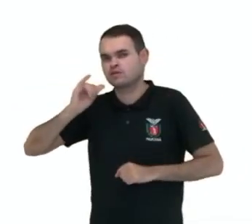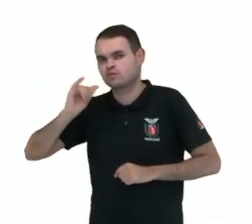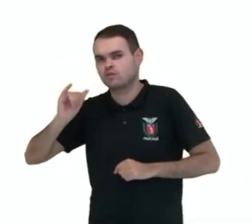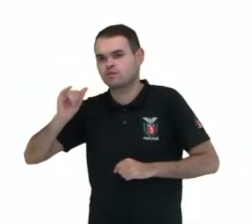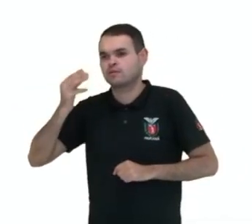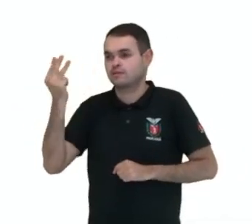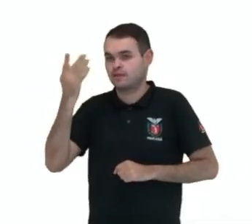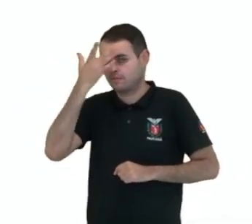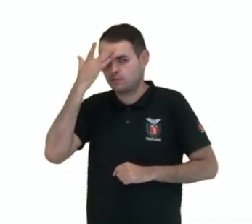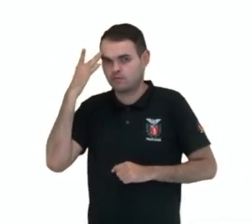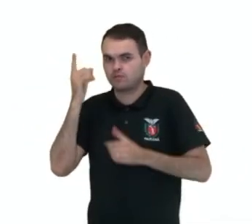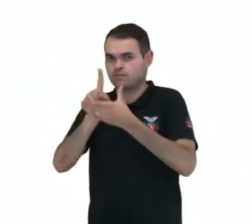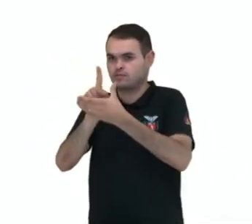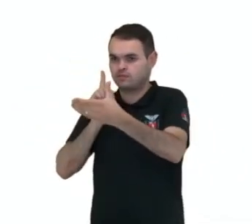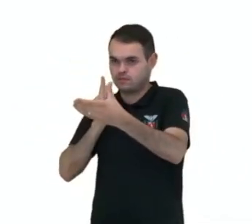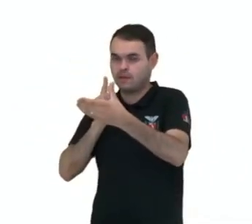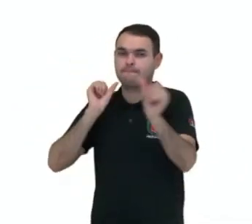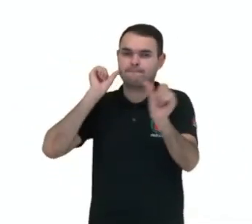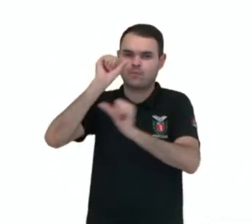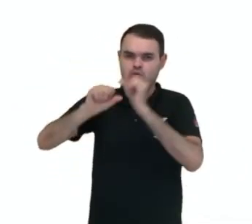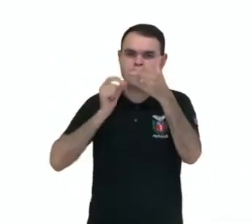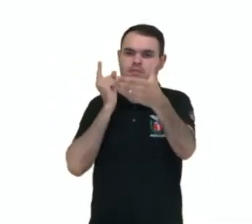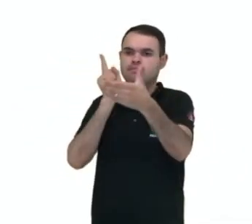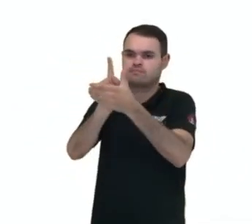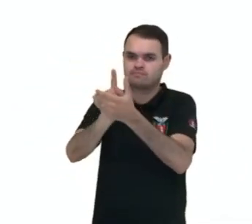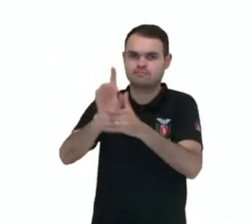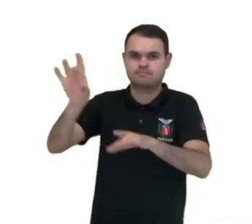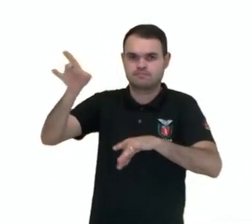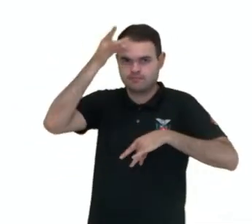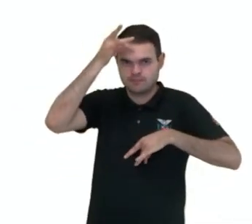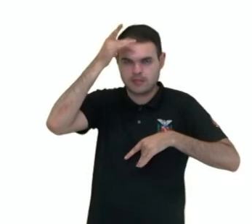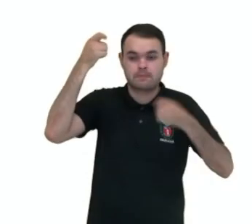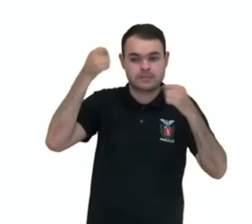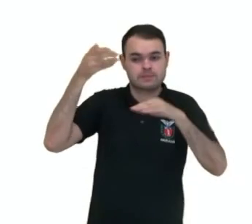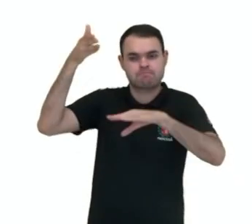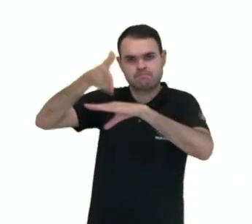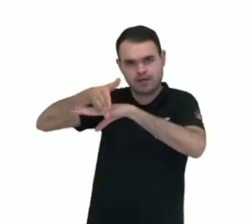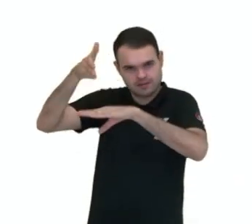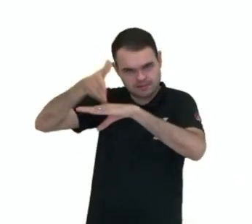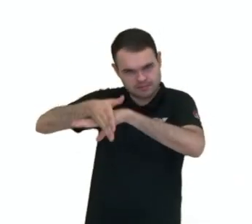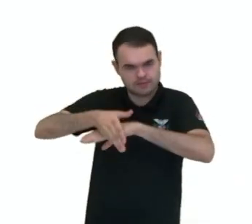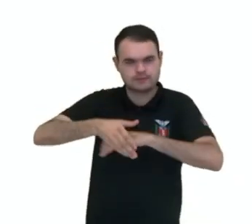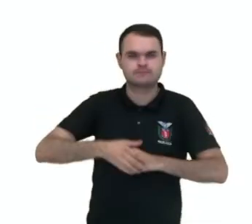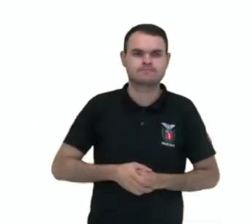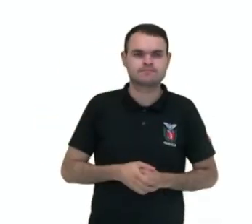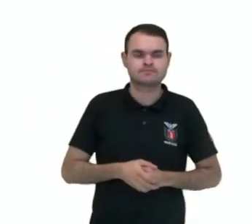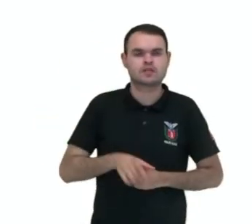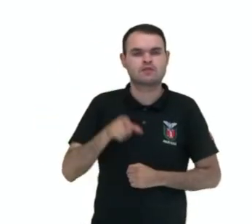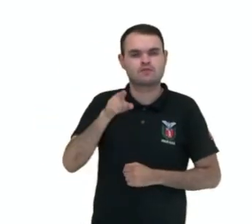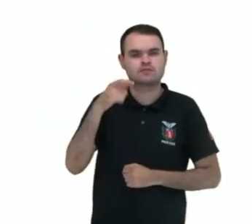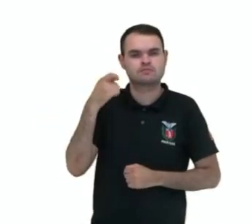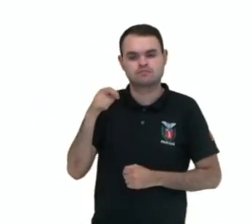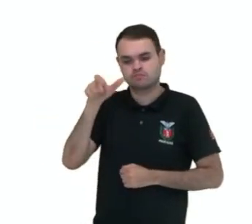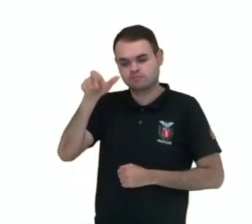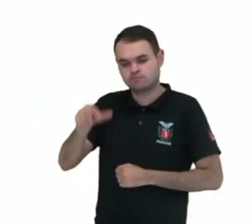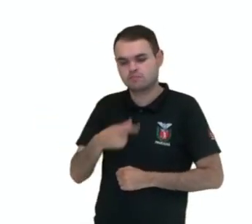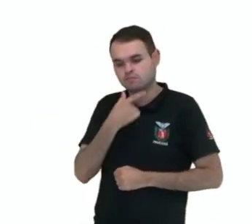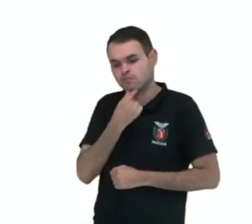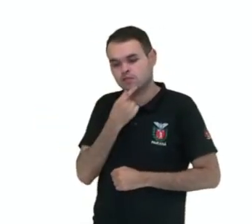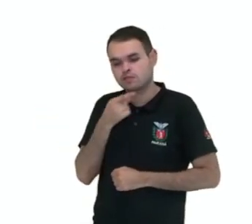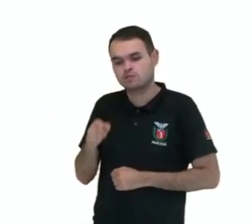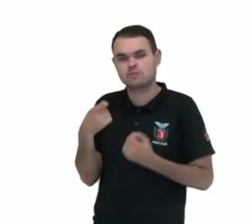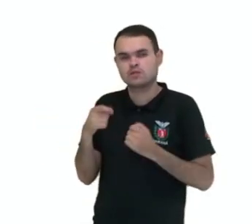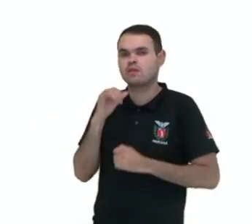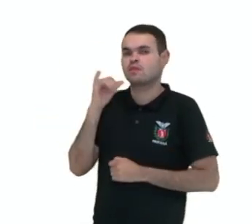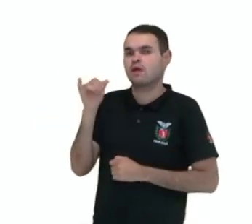primeira pessoa, ou seja, um narrador personagem, ele deve participar dos fatos. Para isso, o menino, ele precisa narrar